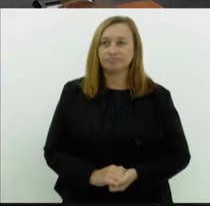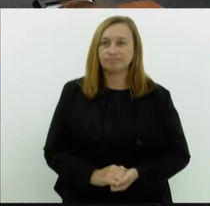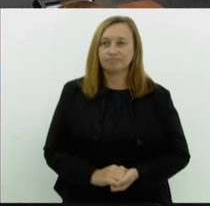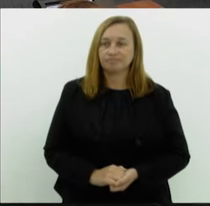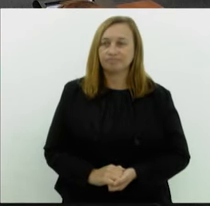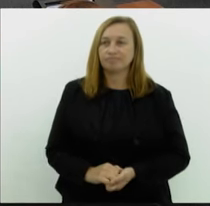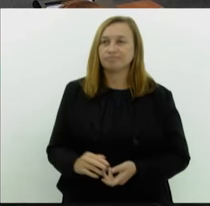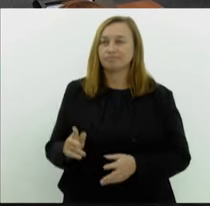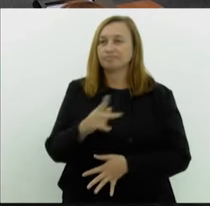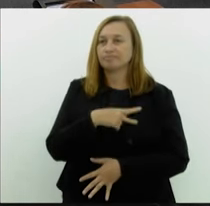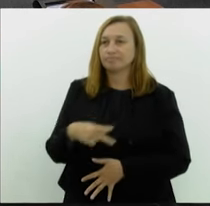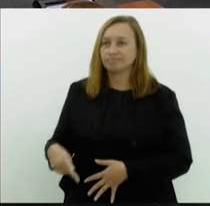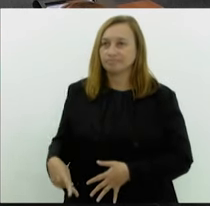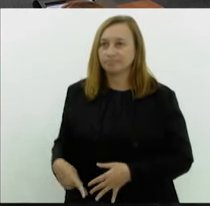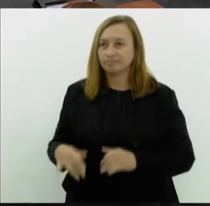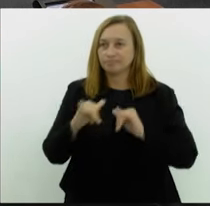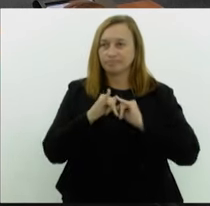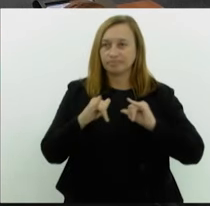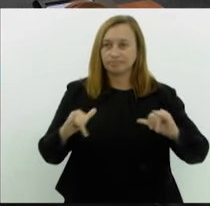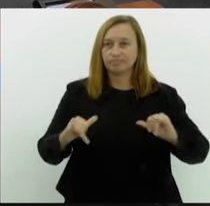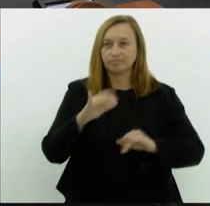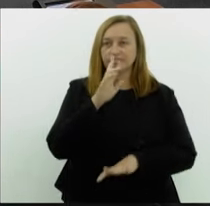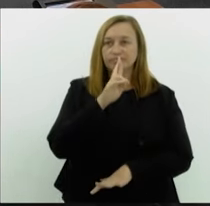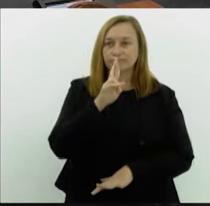A presidência, seis, né?